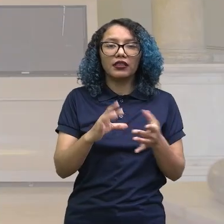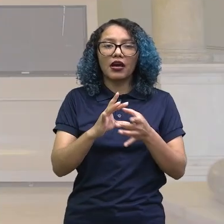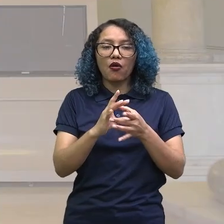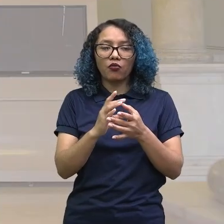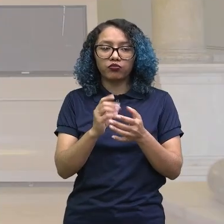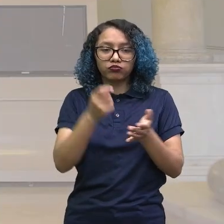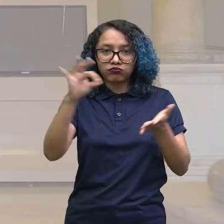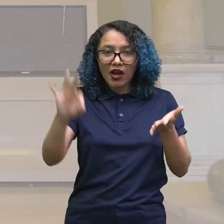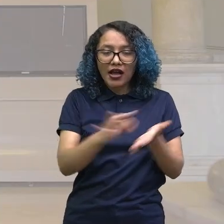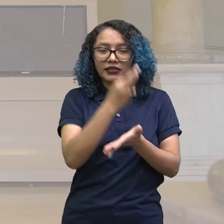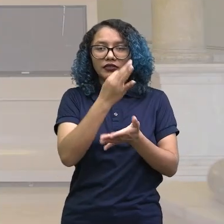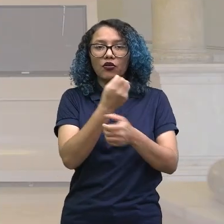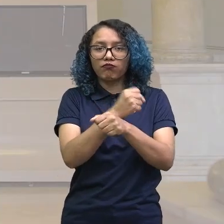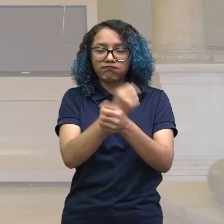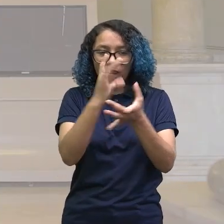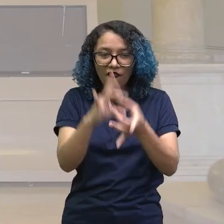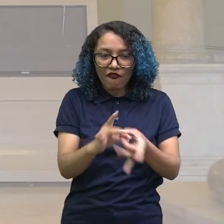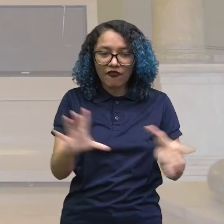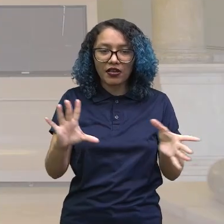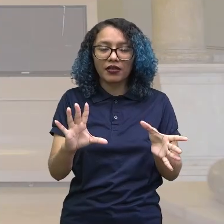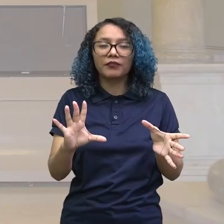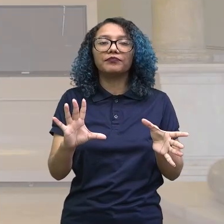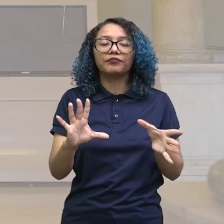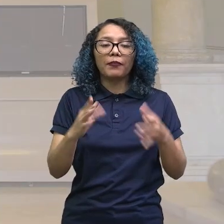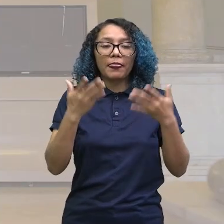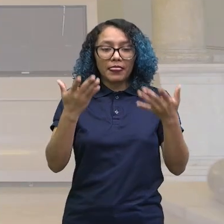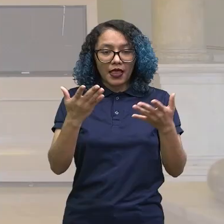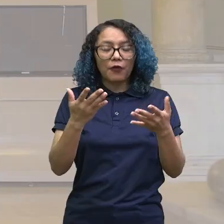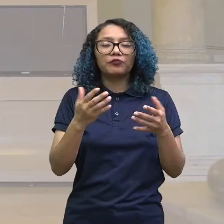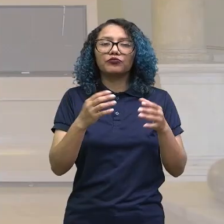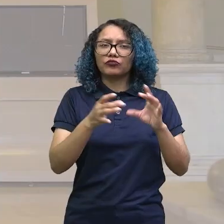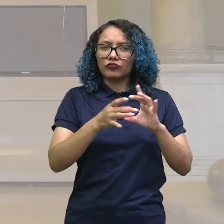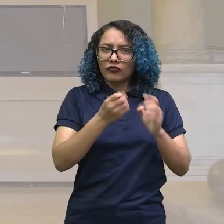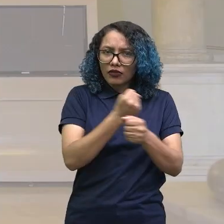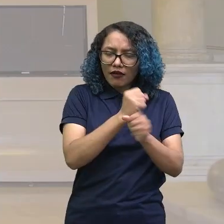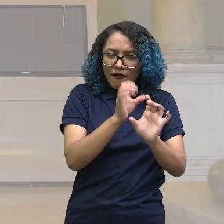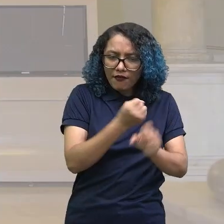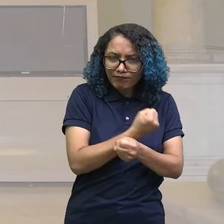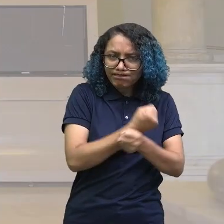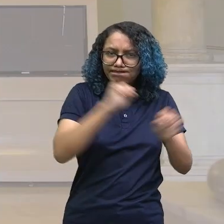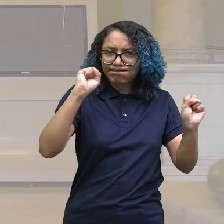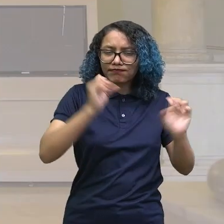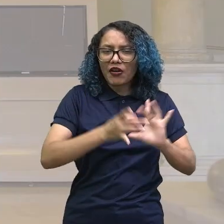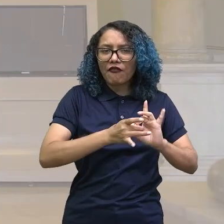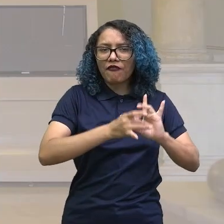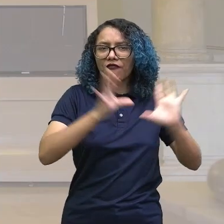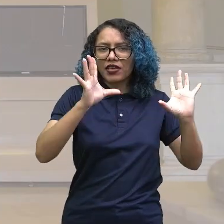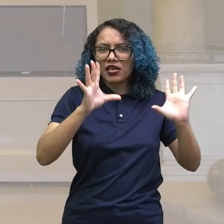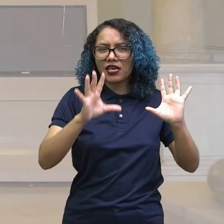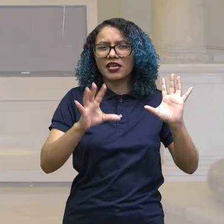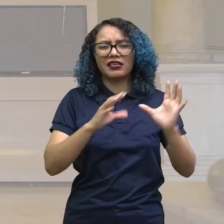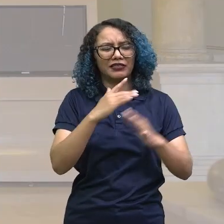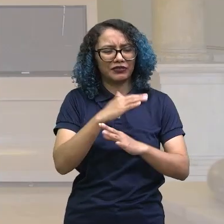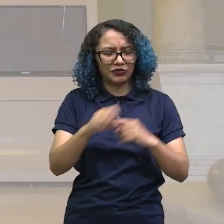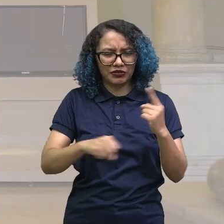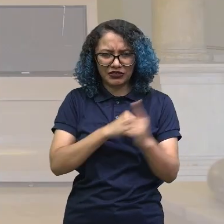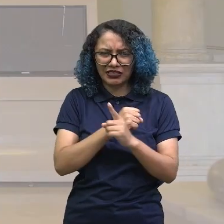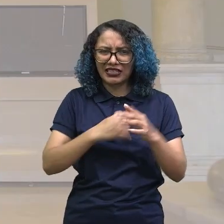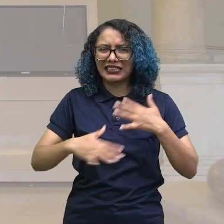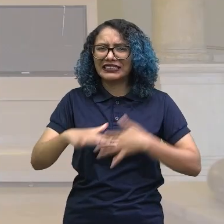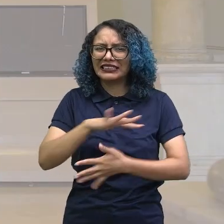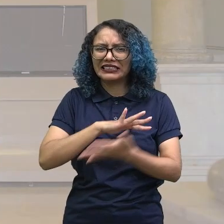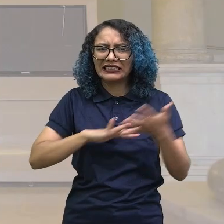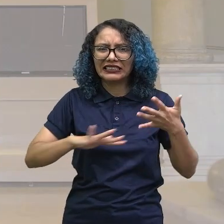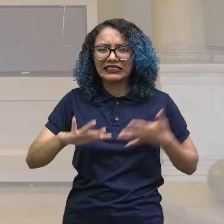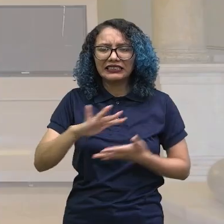escravatura. Conjuntamente com a abolição da escravatura e essa sociedade turbulenta, foi